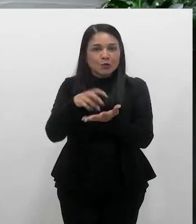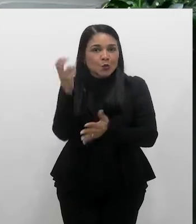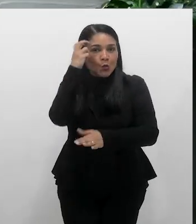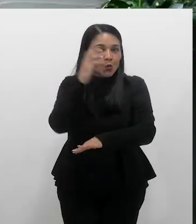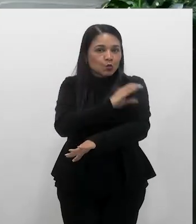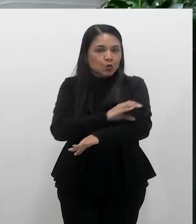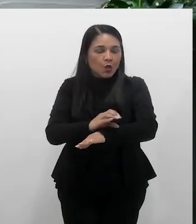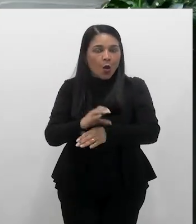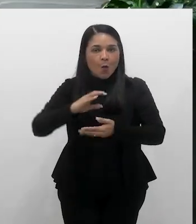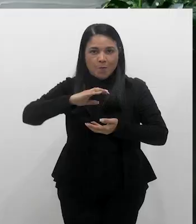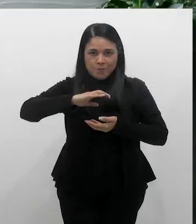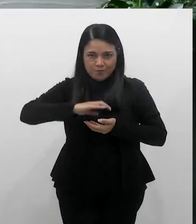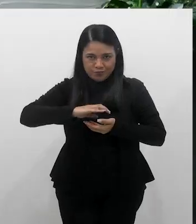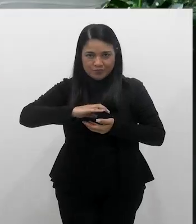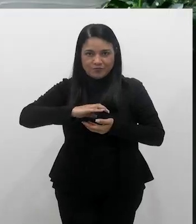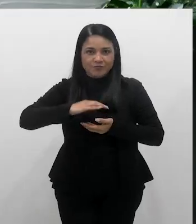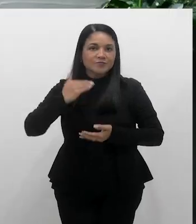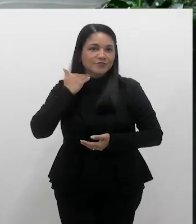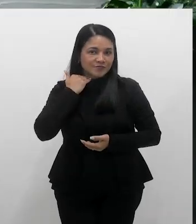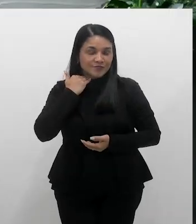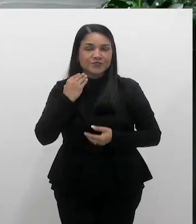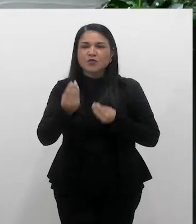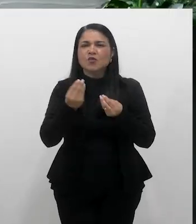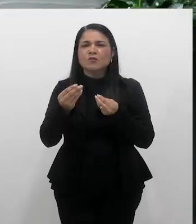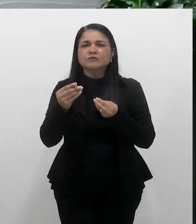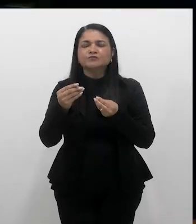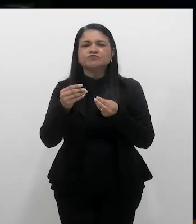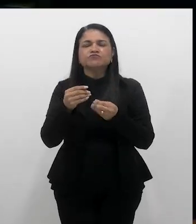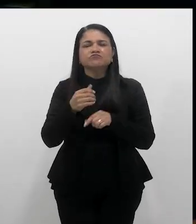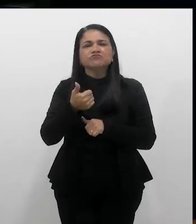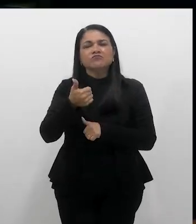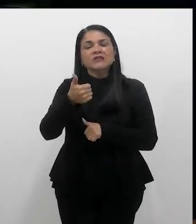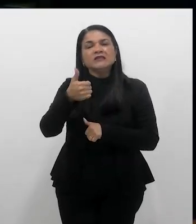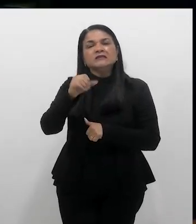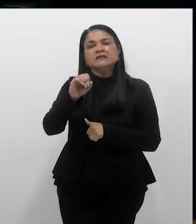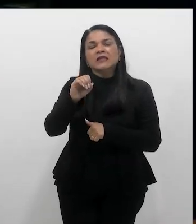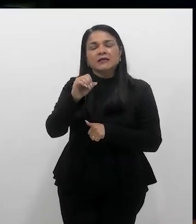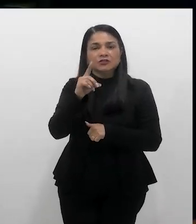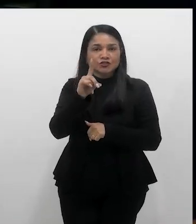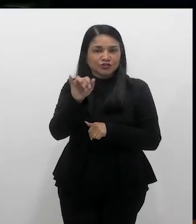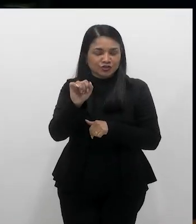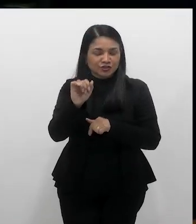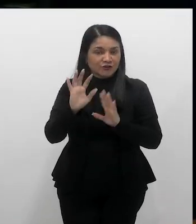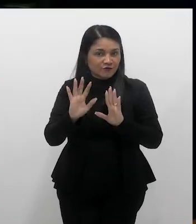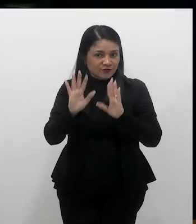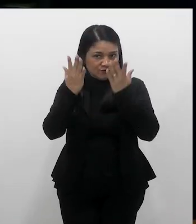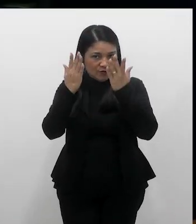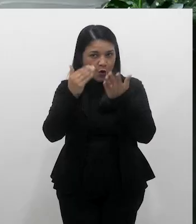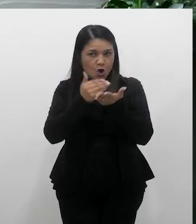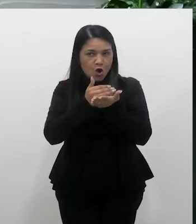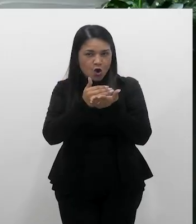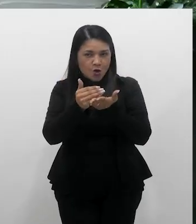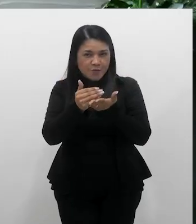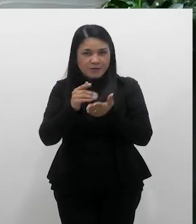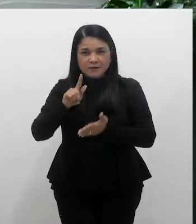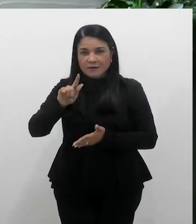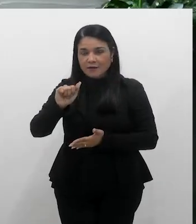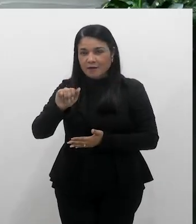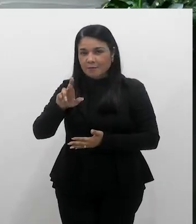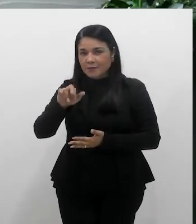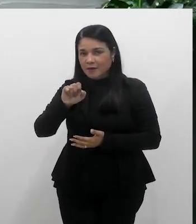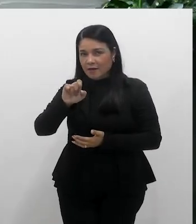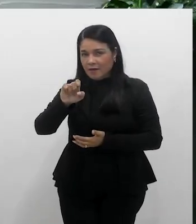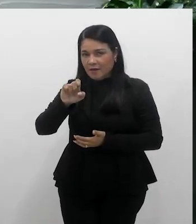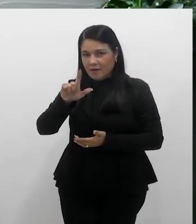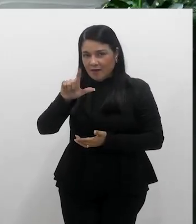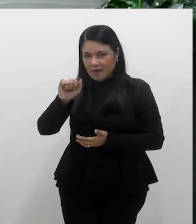correto isso? Exatamente, correto. E vocês vão ficar quanto tempo em cartaz? Então, são 10 dias de festival. Né? Começa com a Gabriela Carneiro